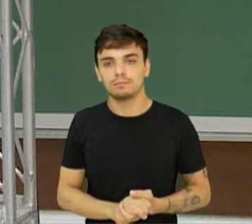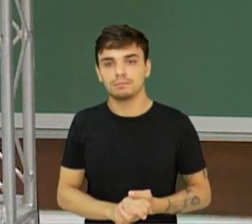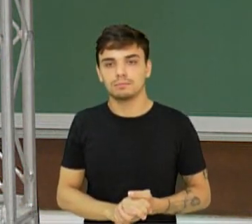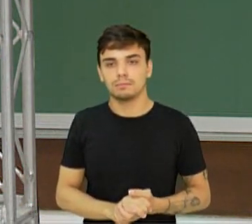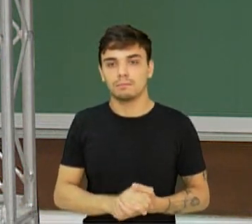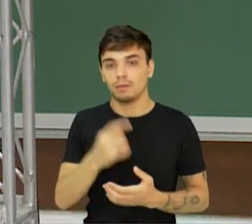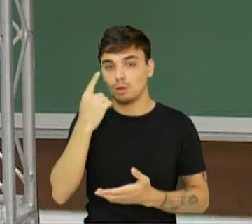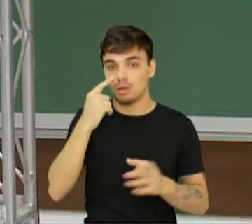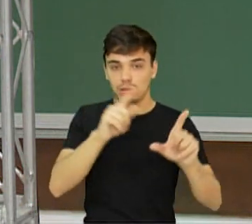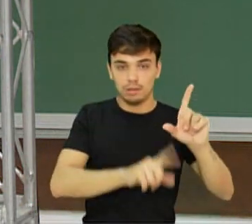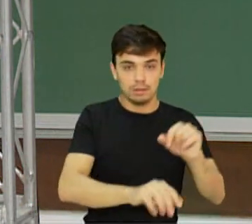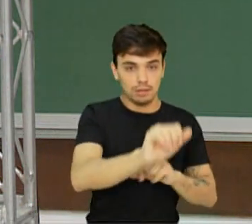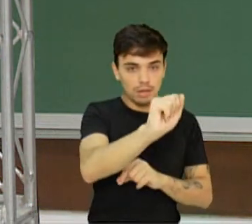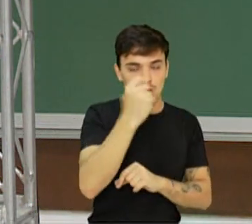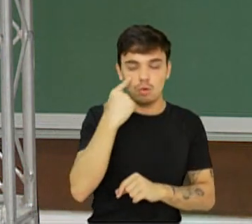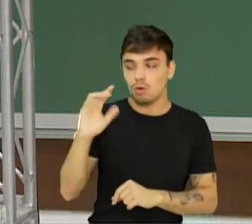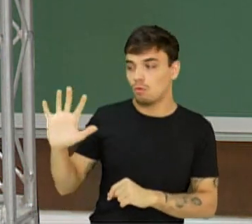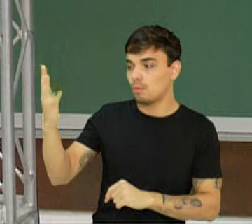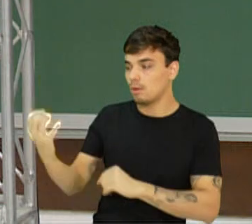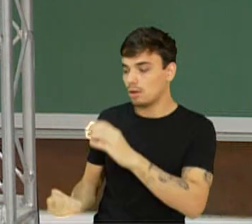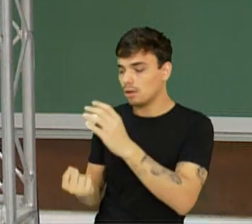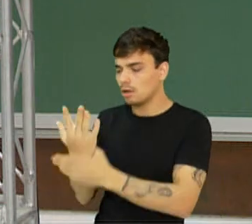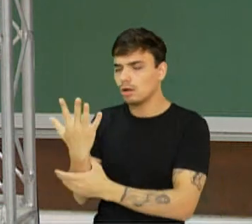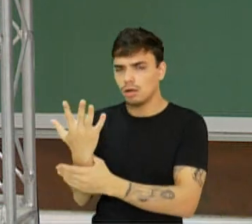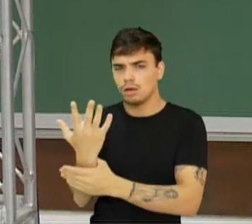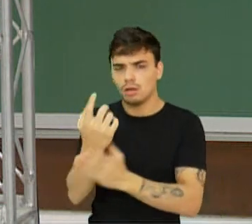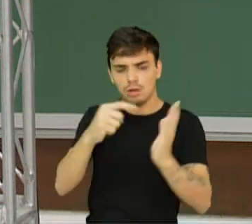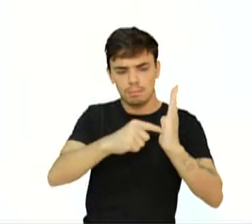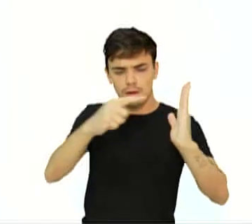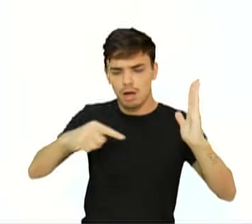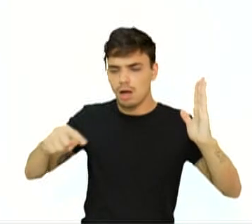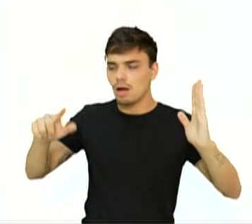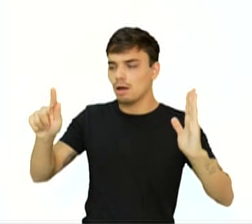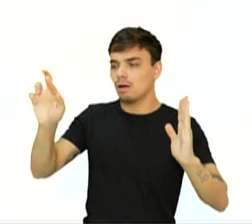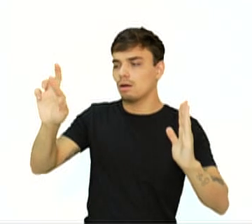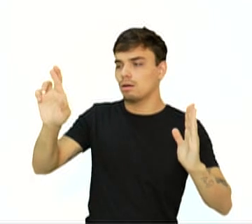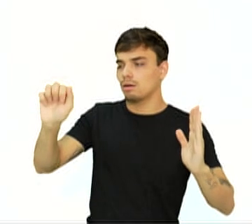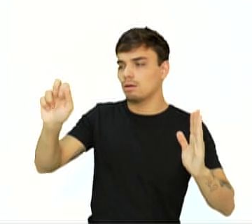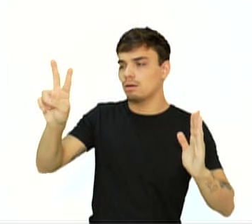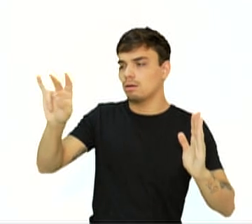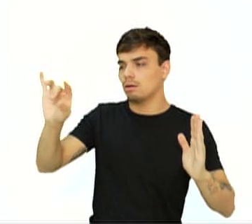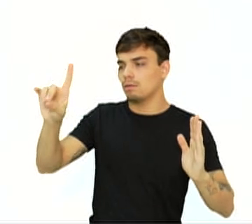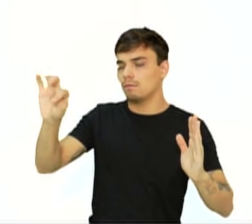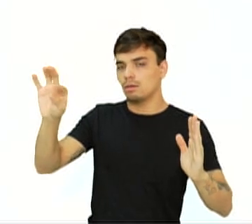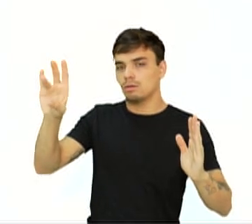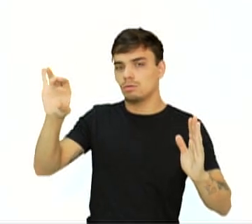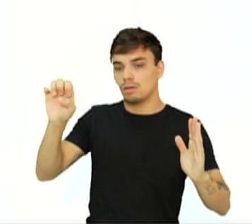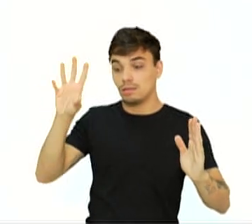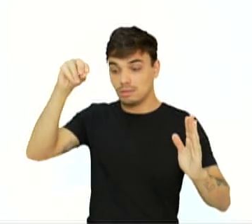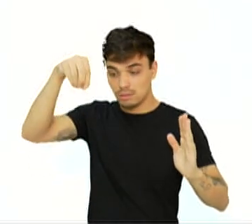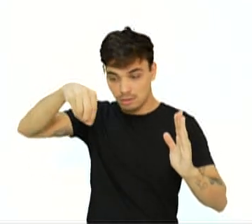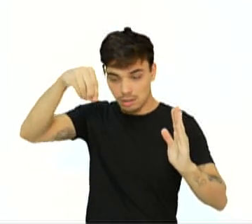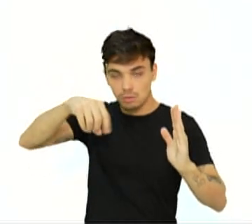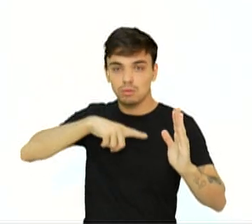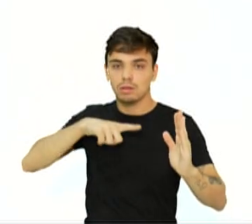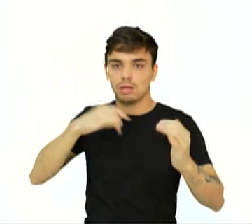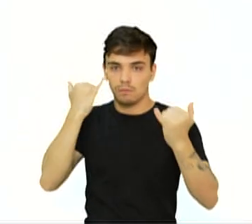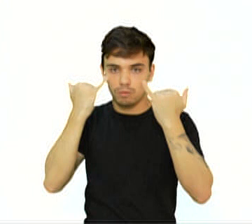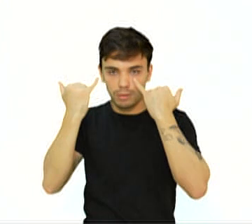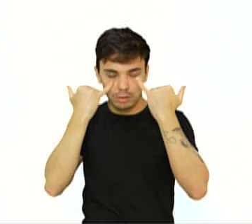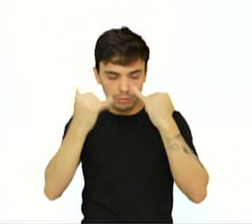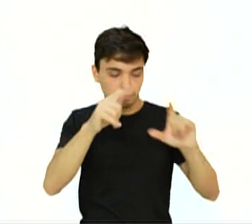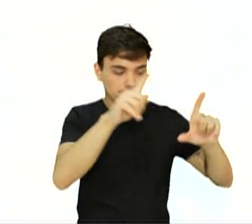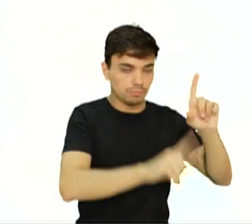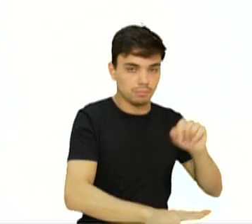letra A. O fenômeno causou o surgimento de ondas gravitacionais e ondas podem carregar informação. Letra B.